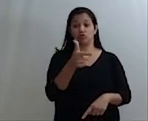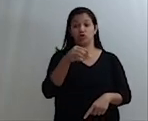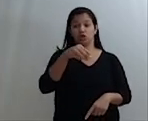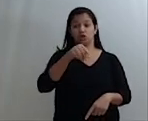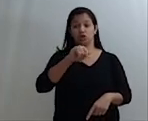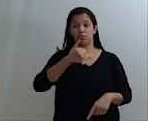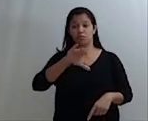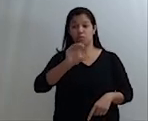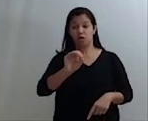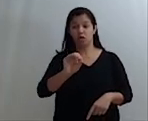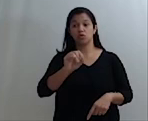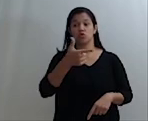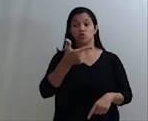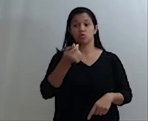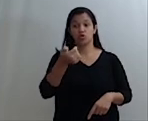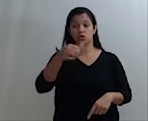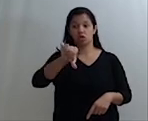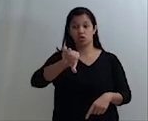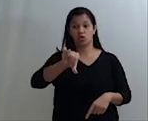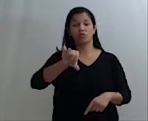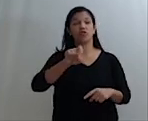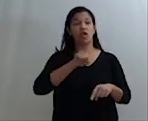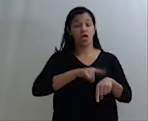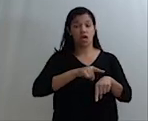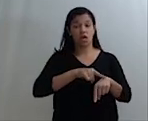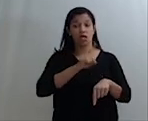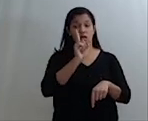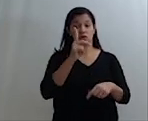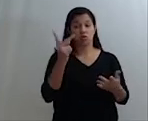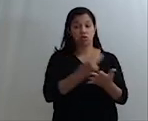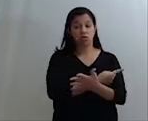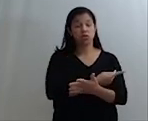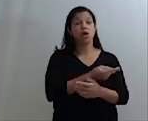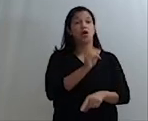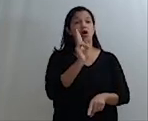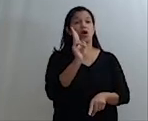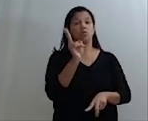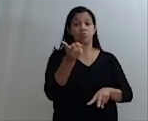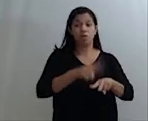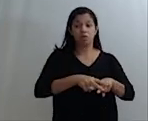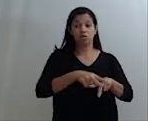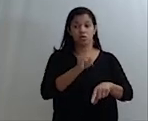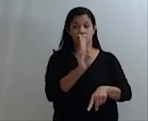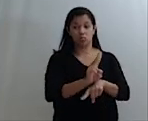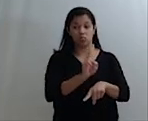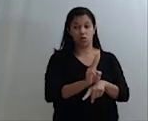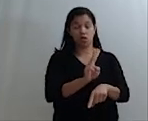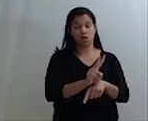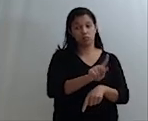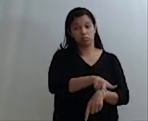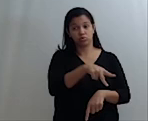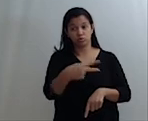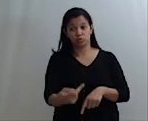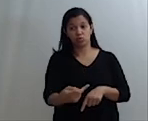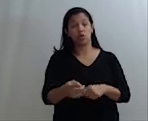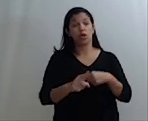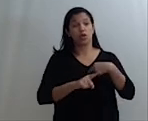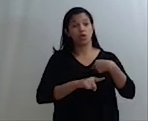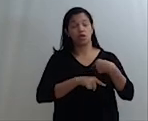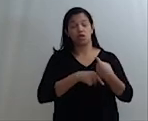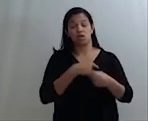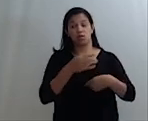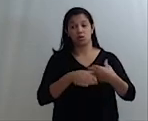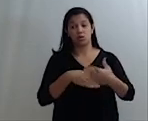posteriormente essa prisão temporária foi eh eh passada para prisão preventiva a